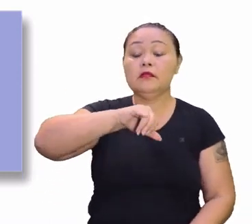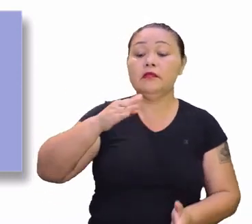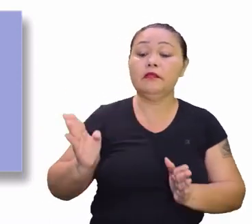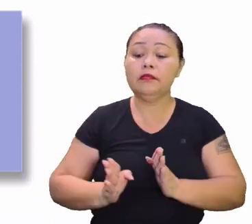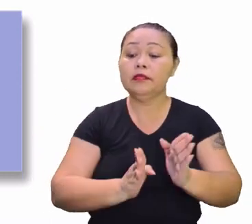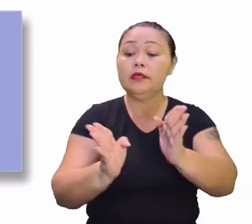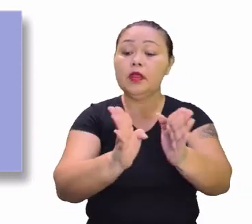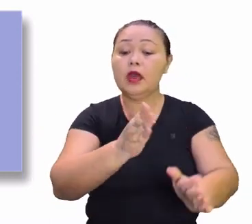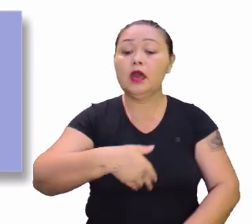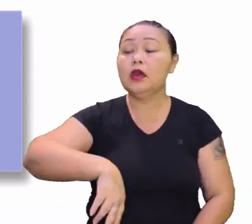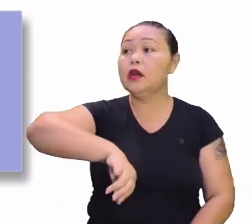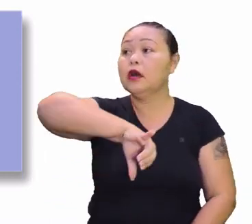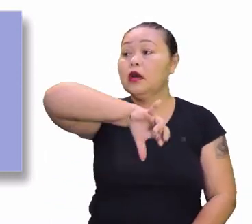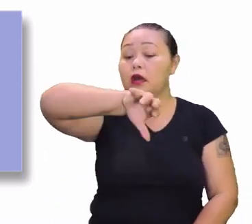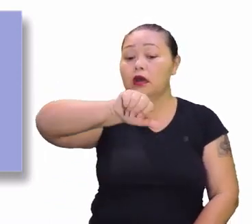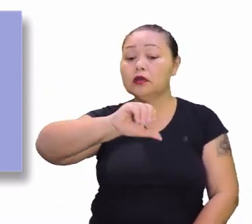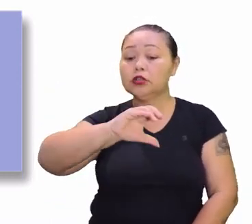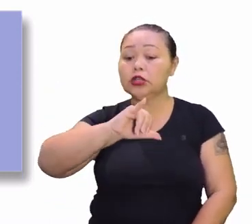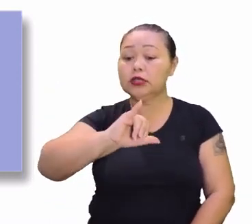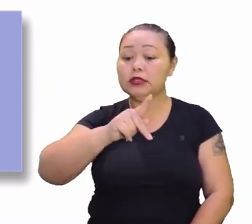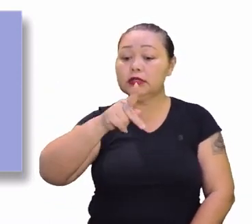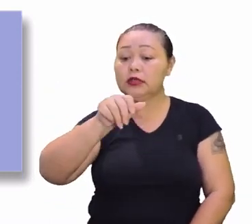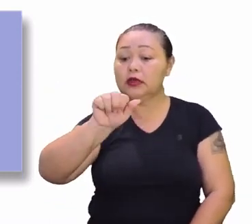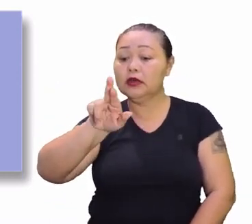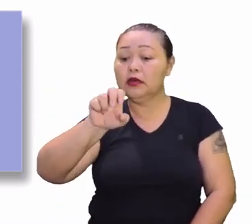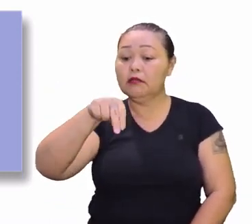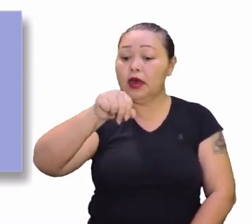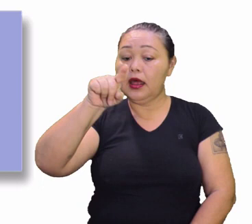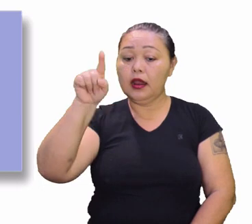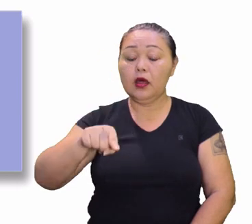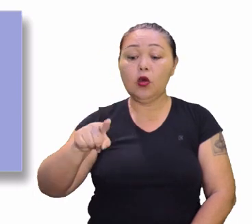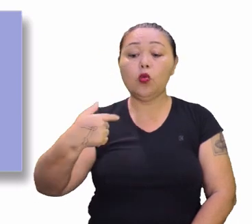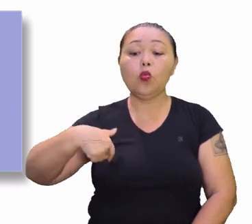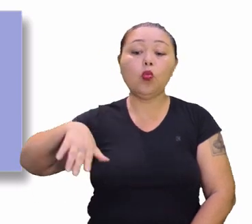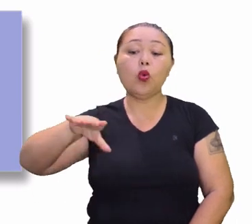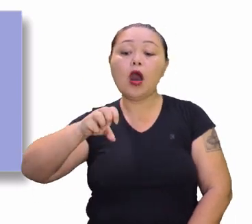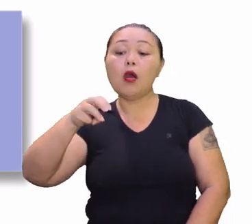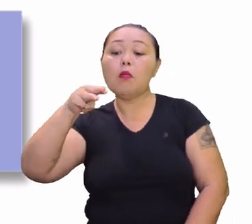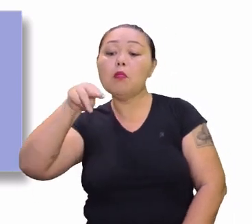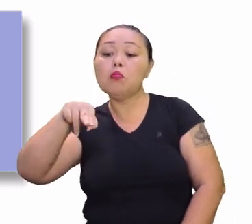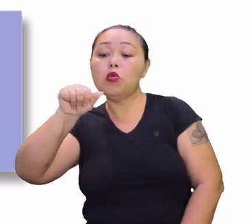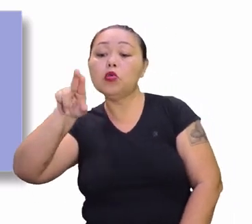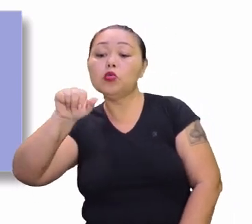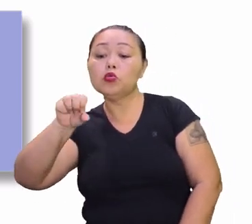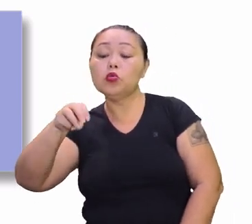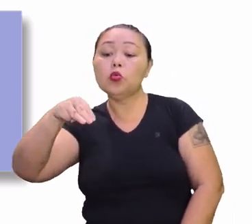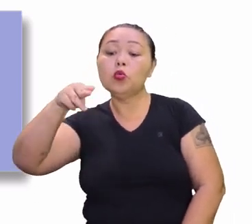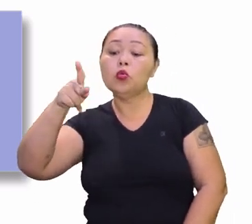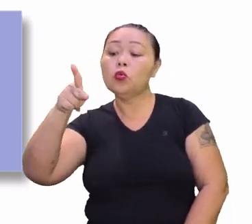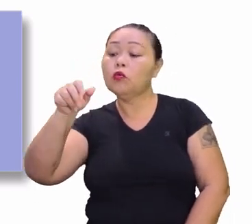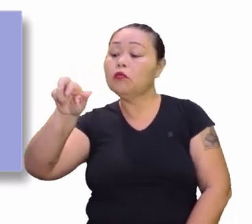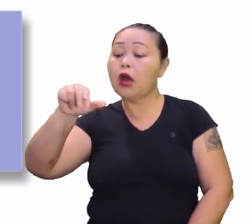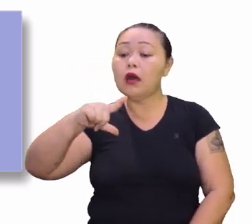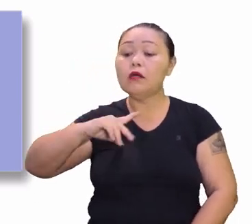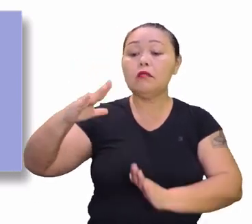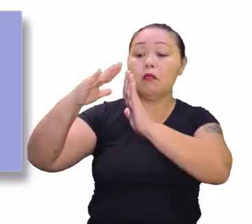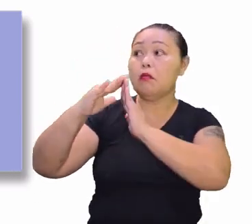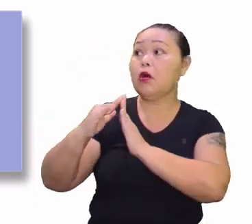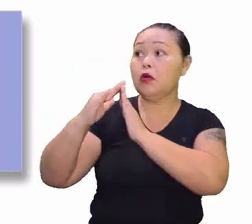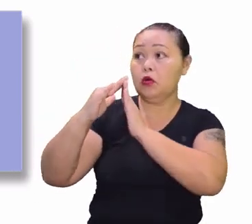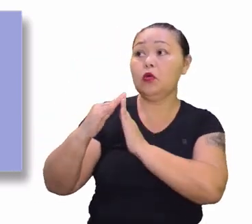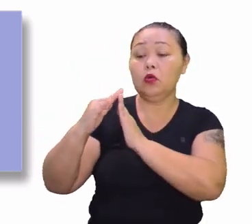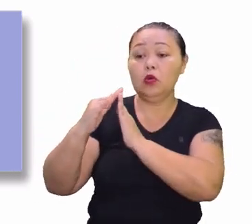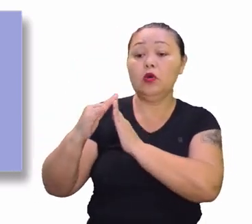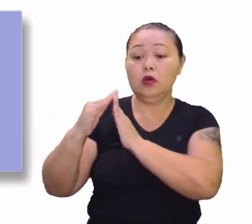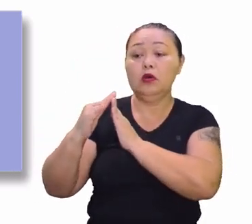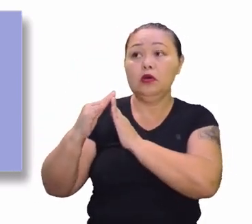rio Jaci-Paraná. Aí, Rogério, ó, a região do Mutum Paraná, os alunos que moram por lá